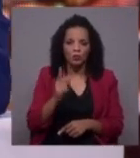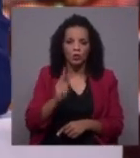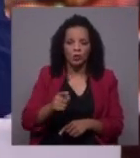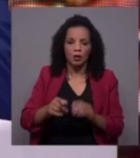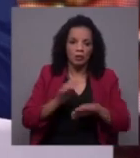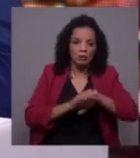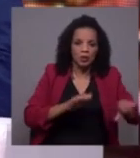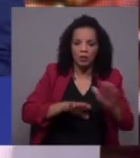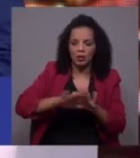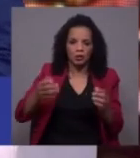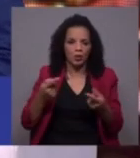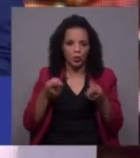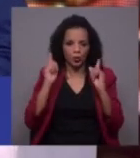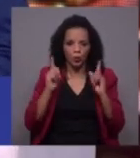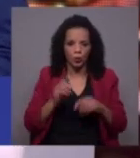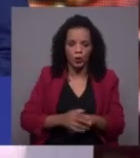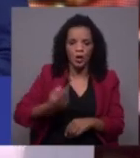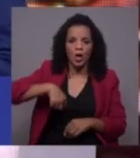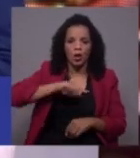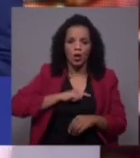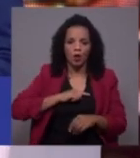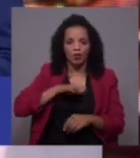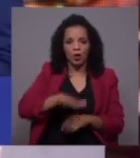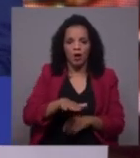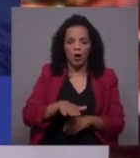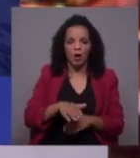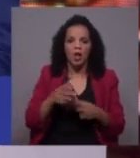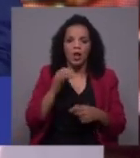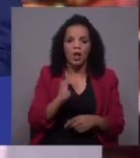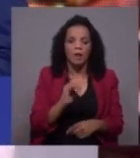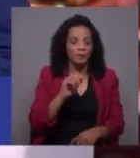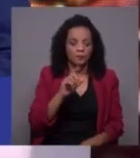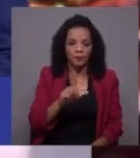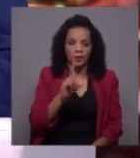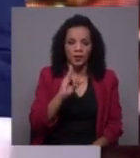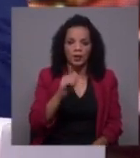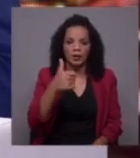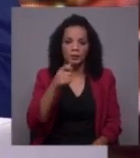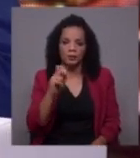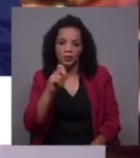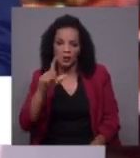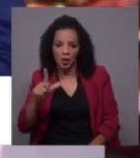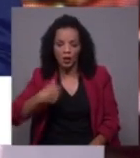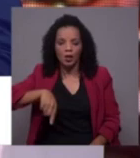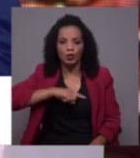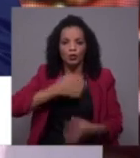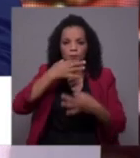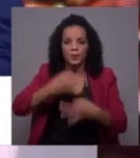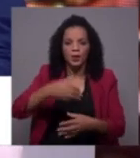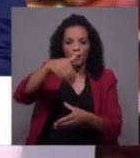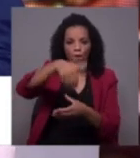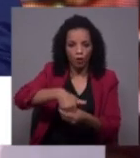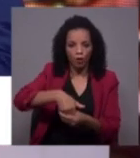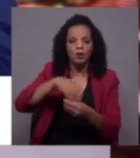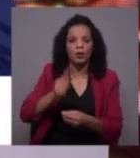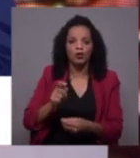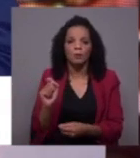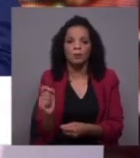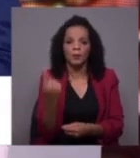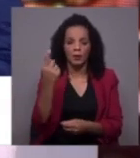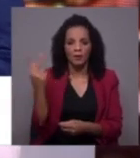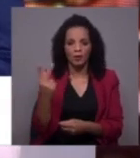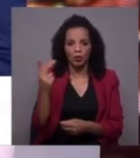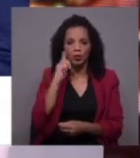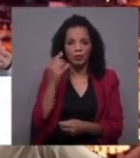não somos esquerda, somos liberais. E o facto de sermos liberais, o facto de sermos diferentes, é por isso que acreditamos que o voto útil é no primeiro vereador liberal no próximo